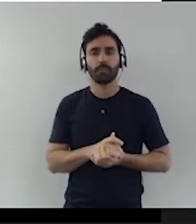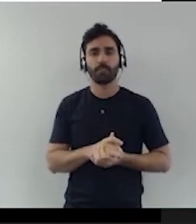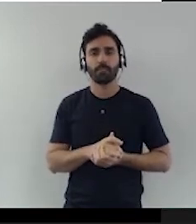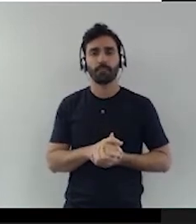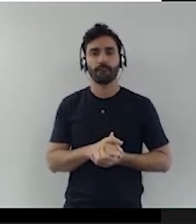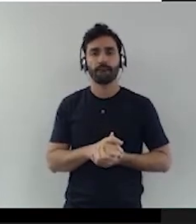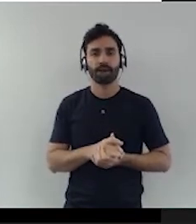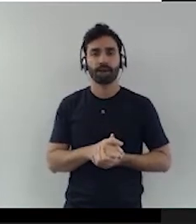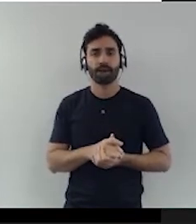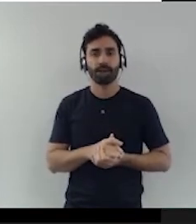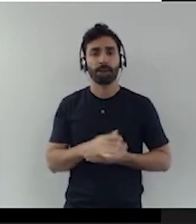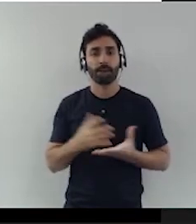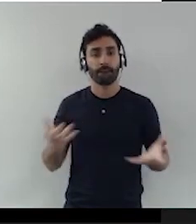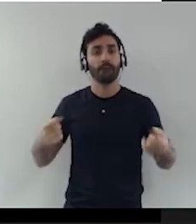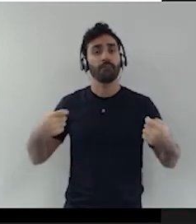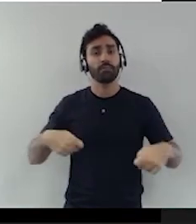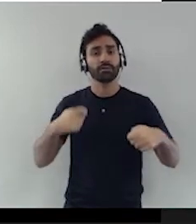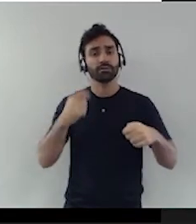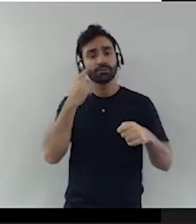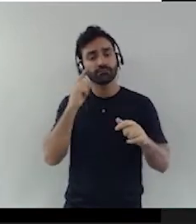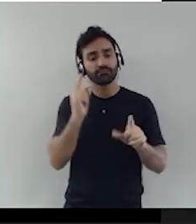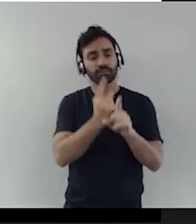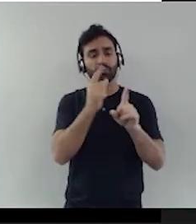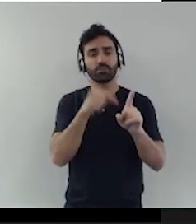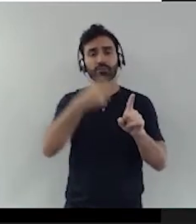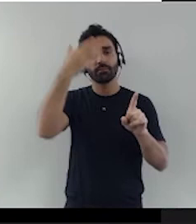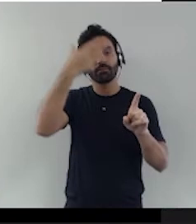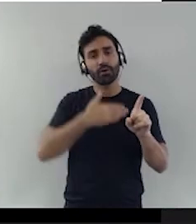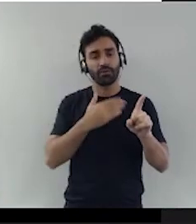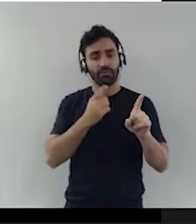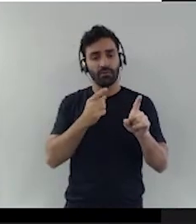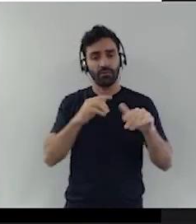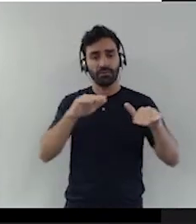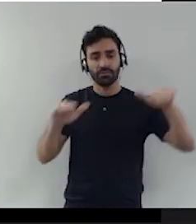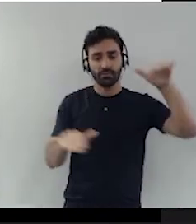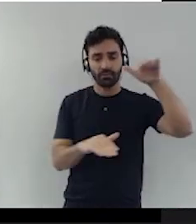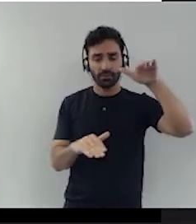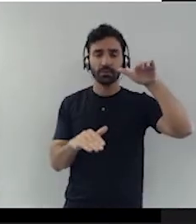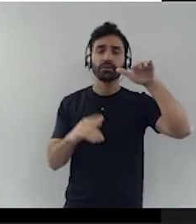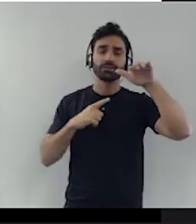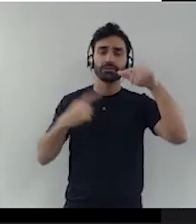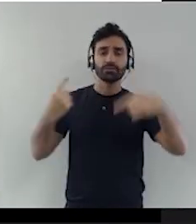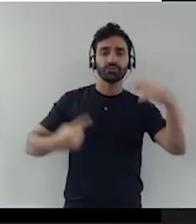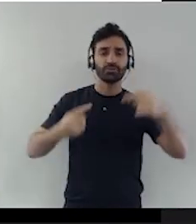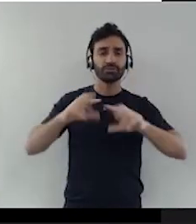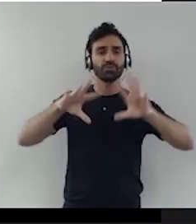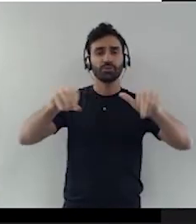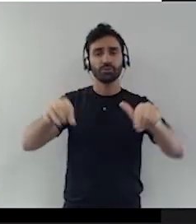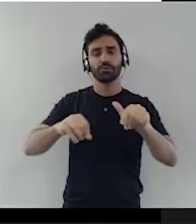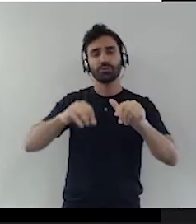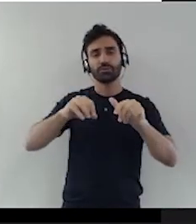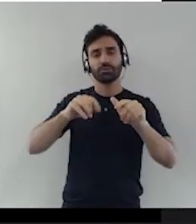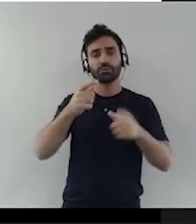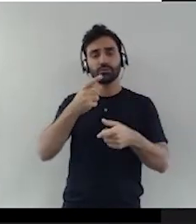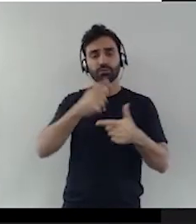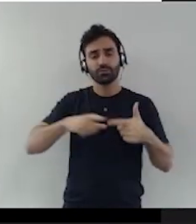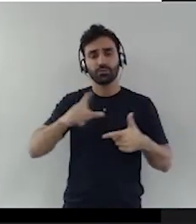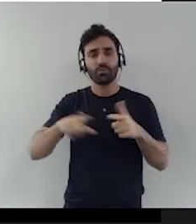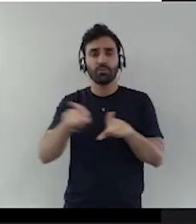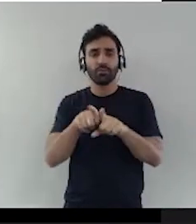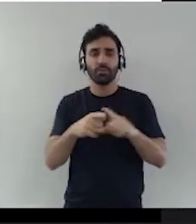Então, tem que ter o diagnóstico, o que provou o desequilíbrio, e você tem que discutir todos os problemas de fluxo de caixa